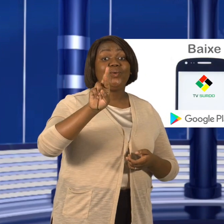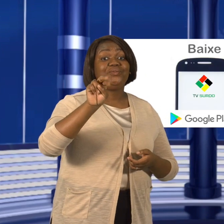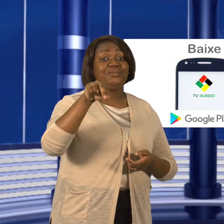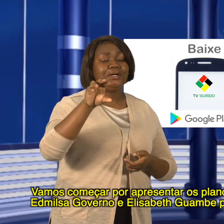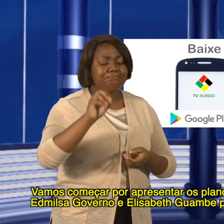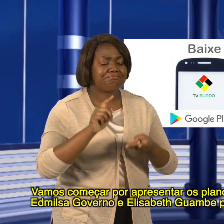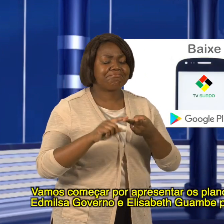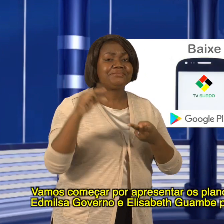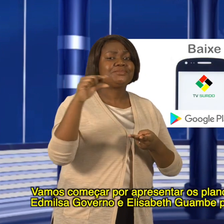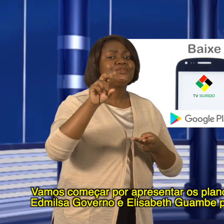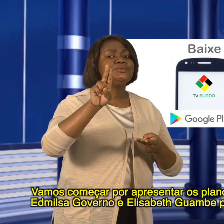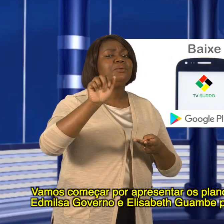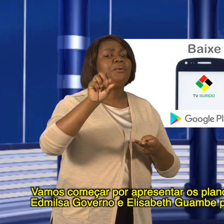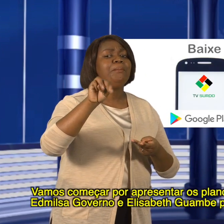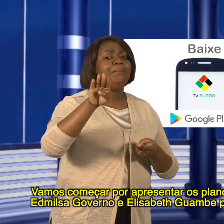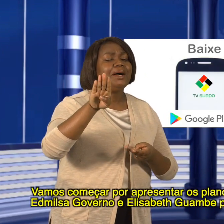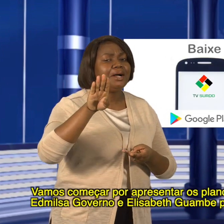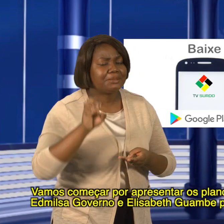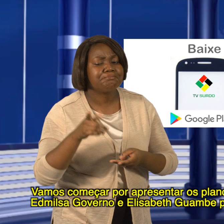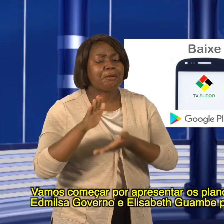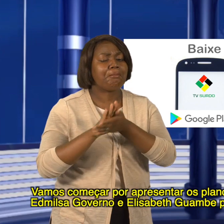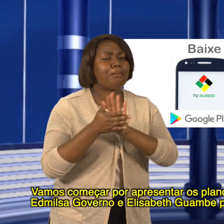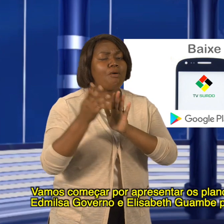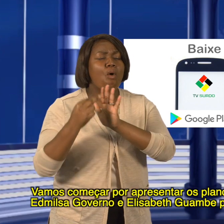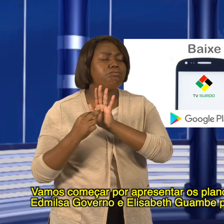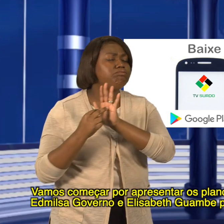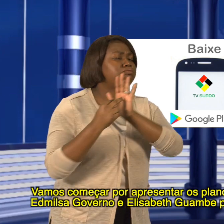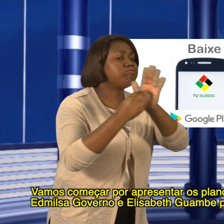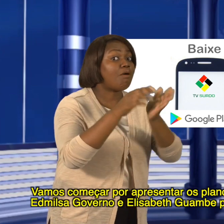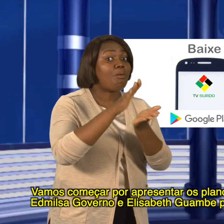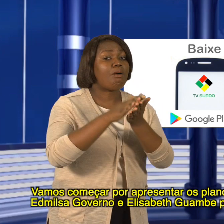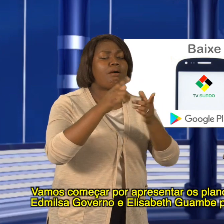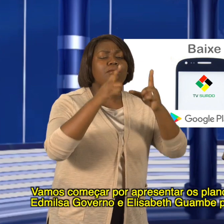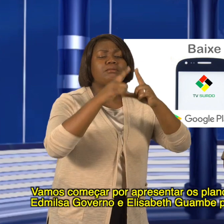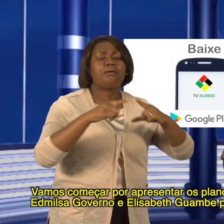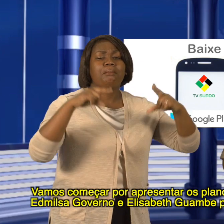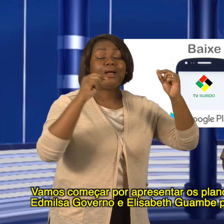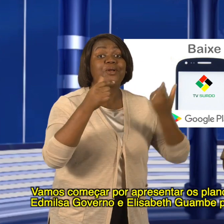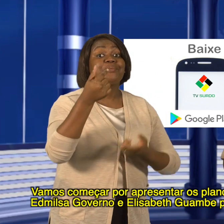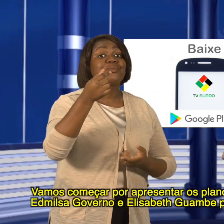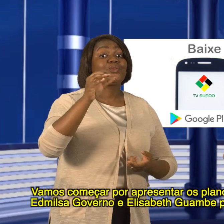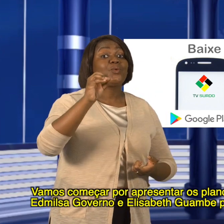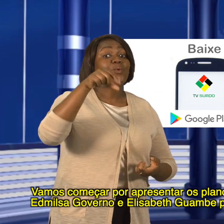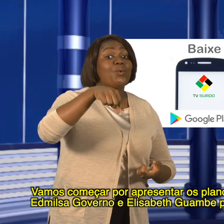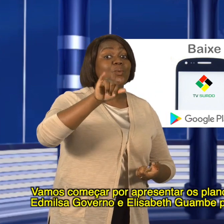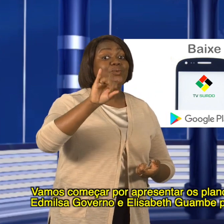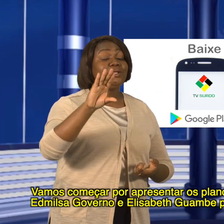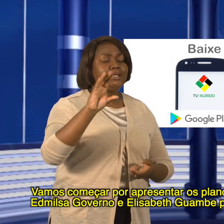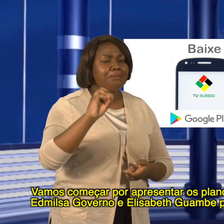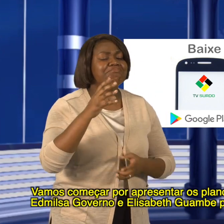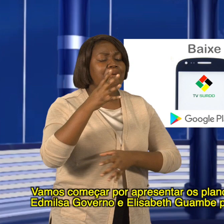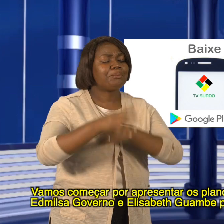Vamos começar por apresentar os planos das atletas paraolímpicas. Edmilsa Governo e Elizabeth